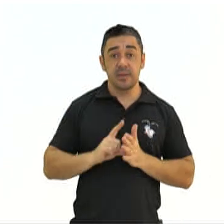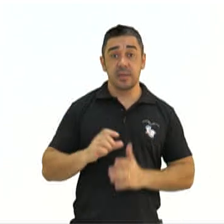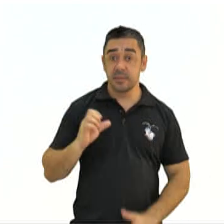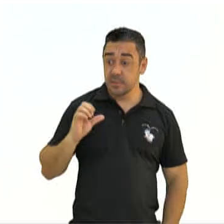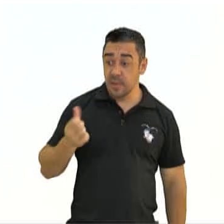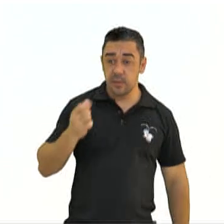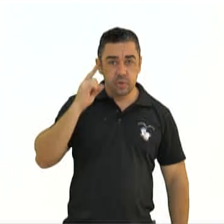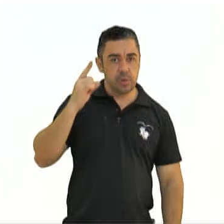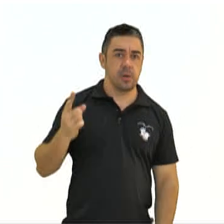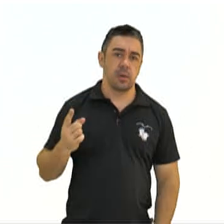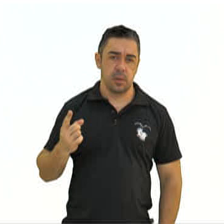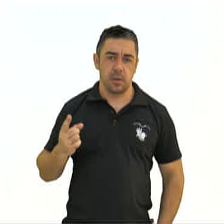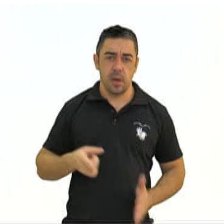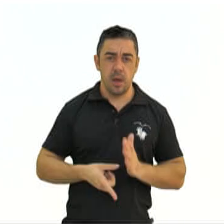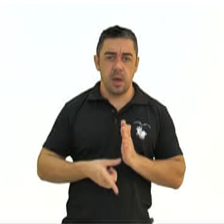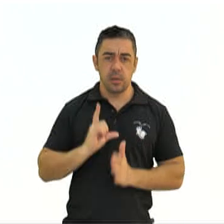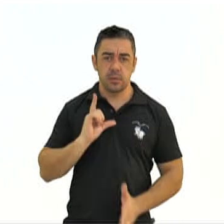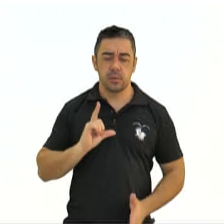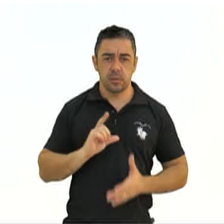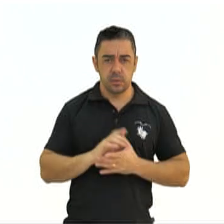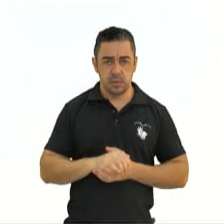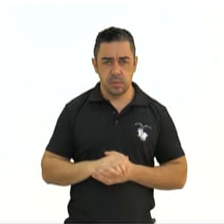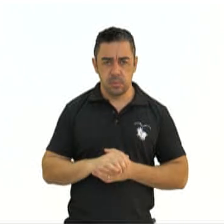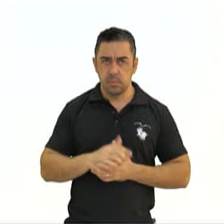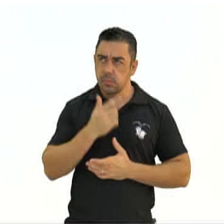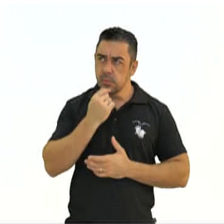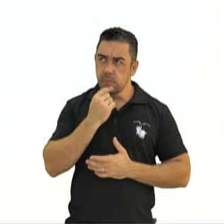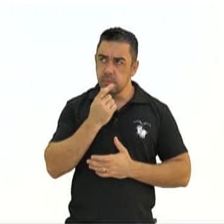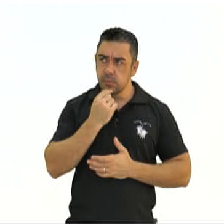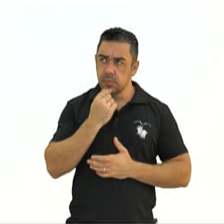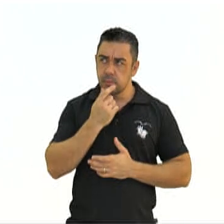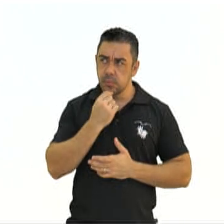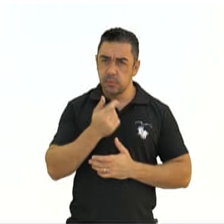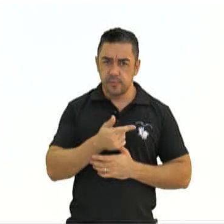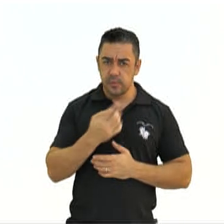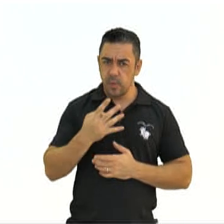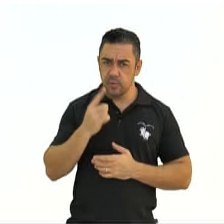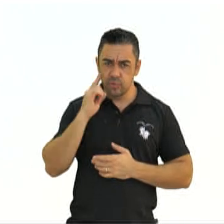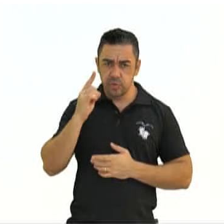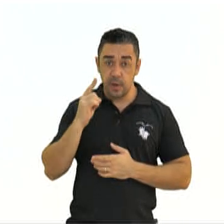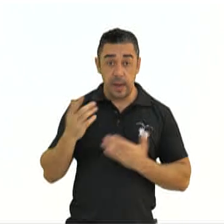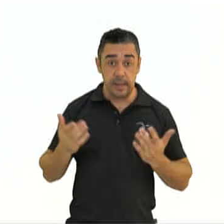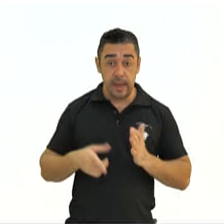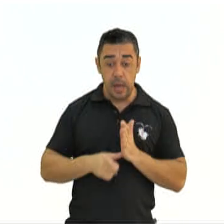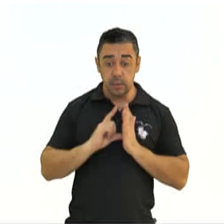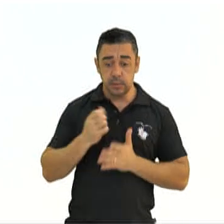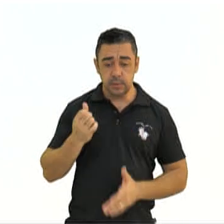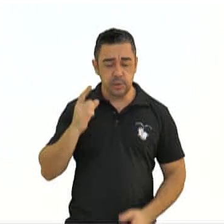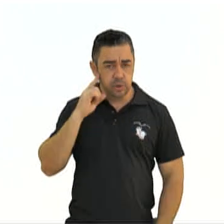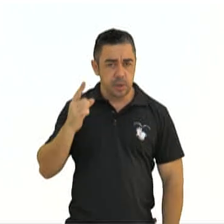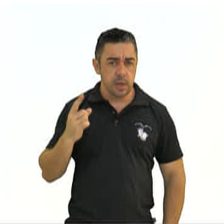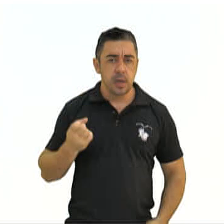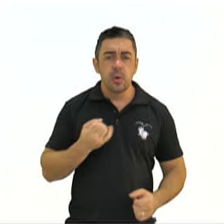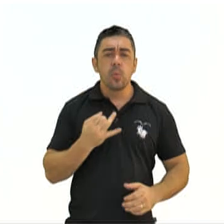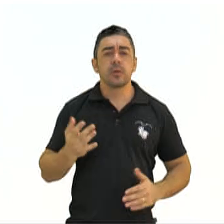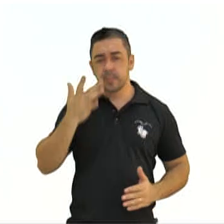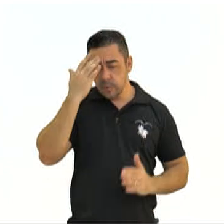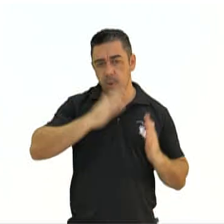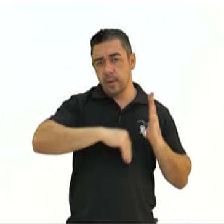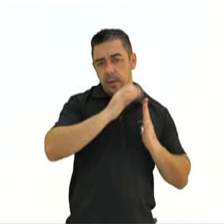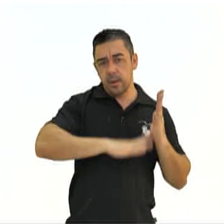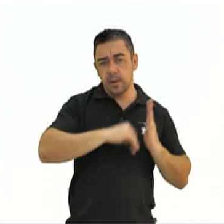6 dias. O pintor cotou 24 dias, né? 6 dias. Então, ele quer saber quantos pintores ele